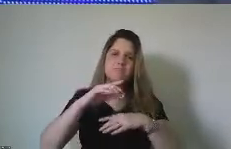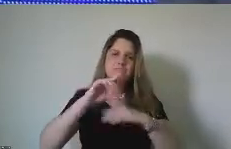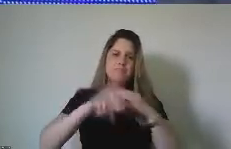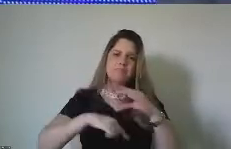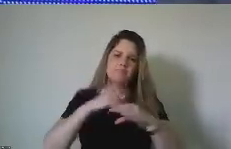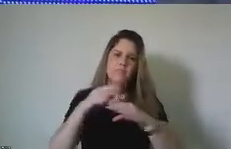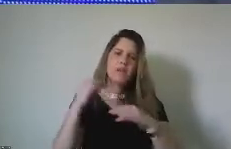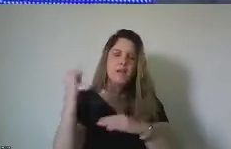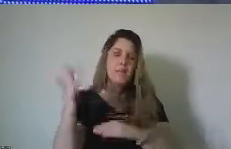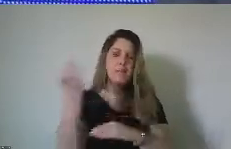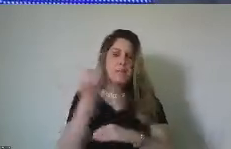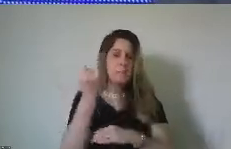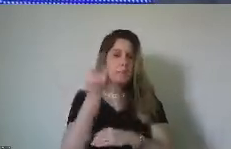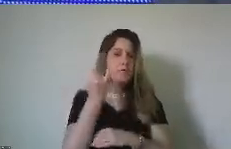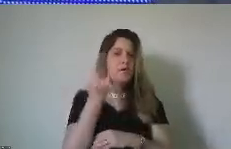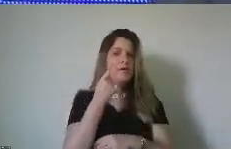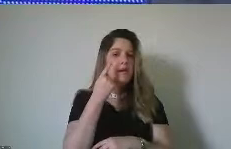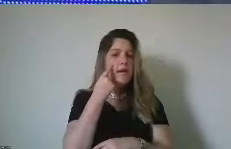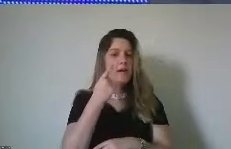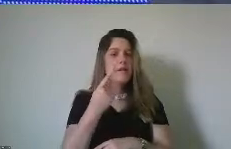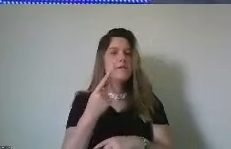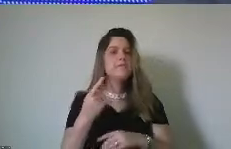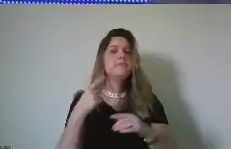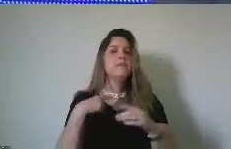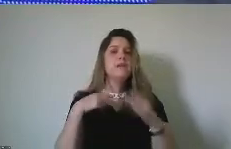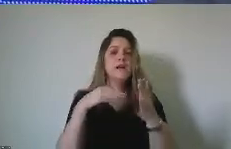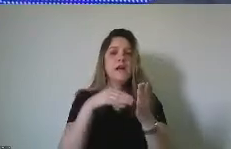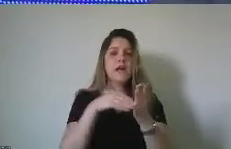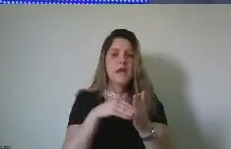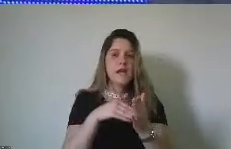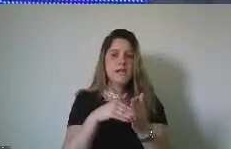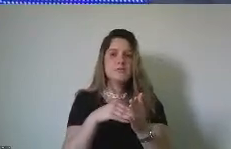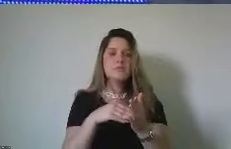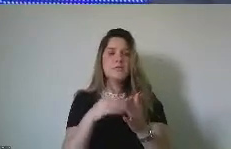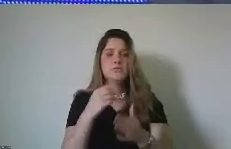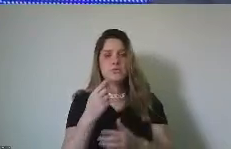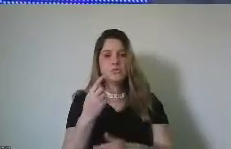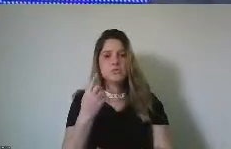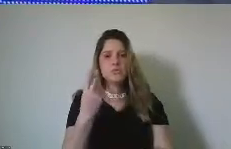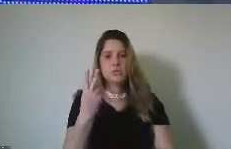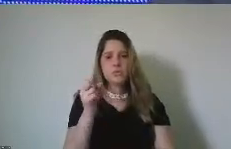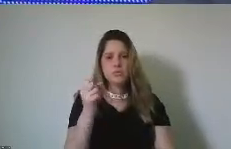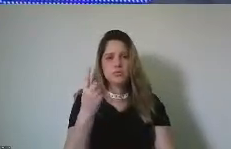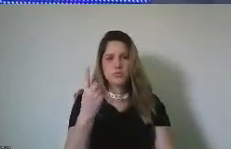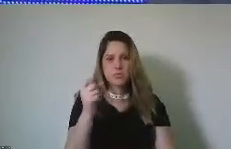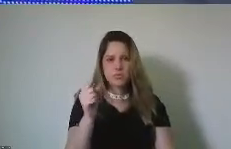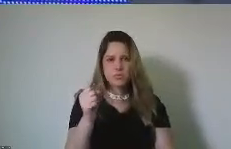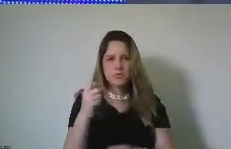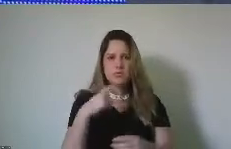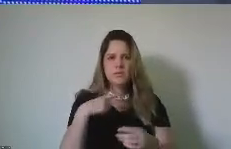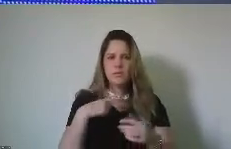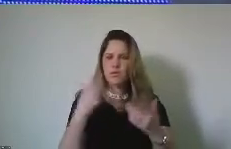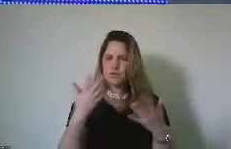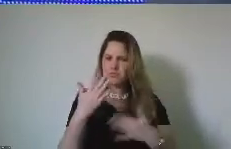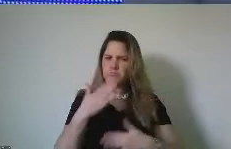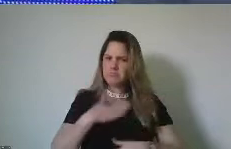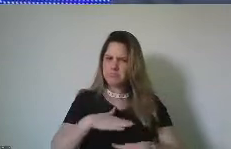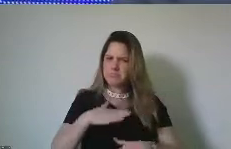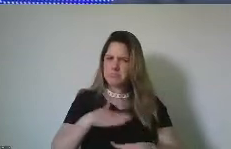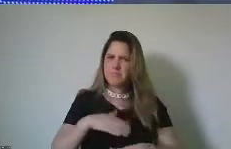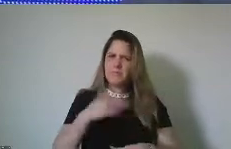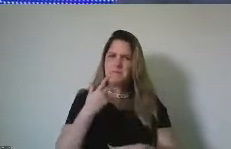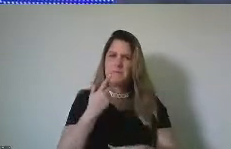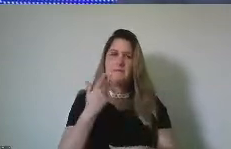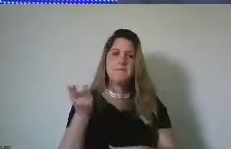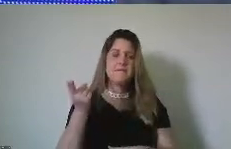acho que é importante dizer a gente fala de 15 bi aí até 2028 e hoje a gente tem uma tranquilidade na nossa alavancagem a